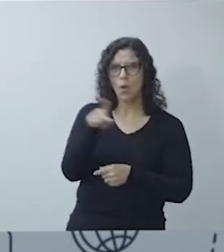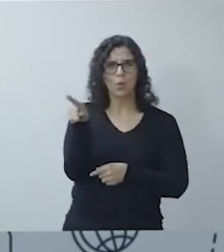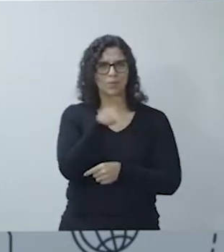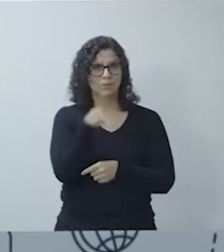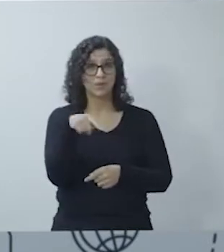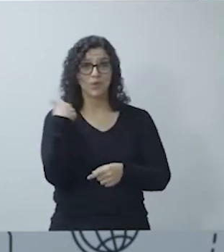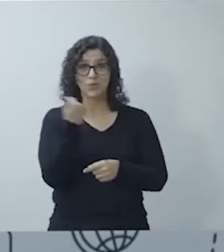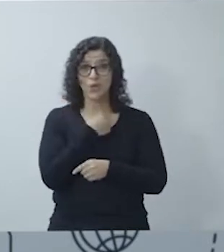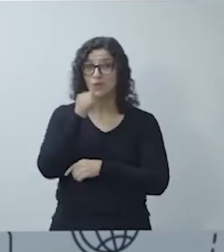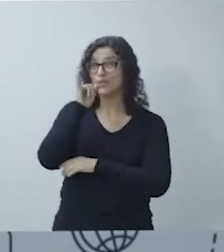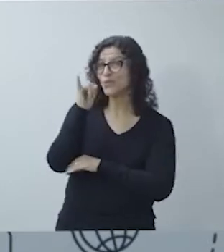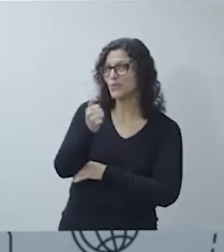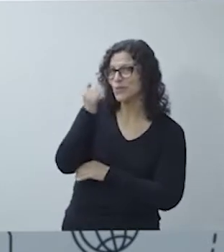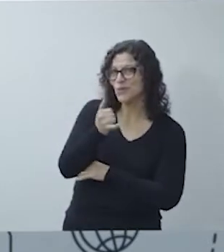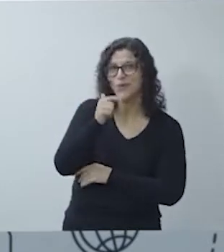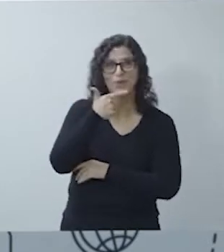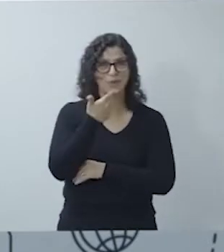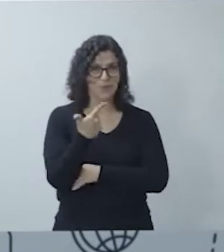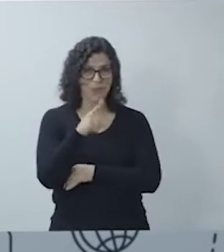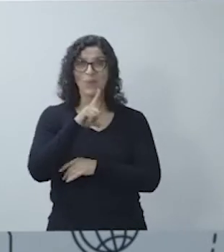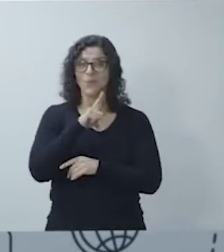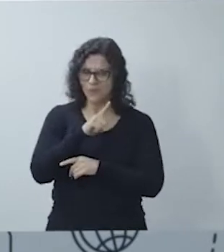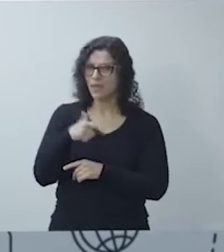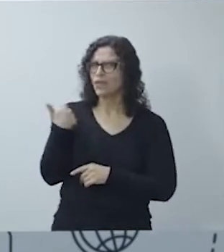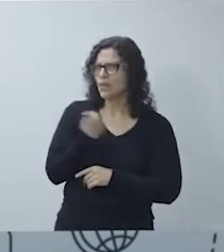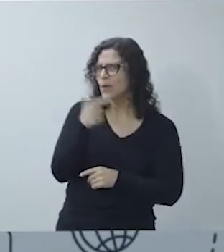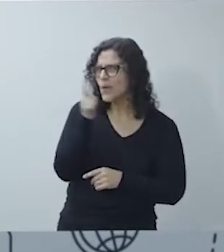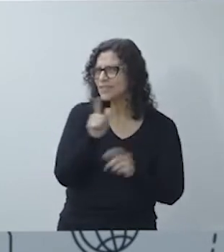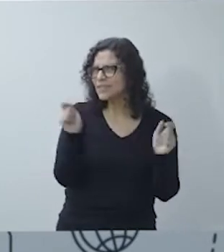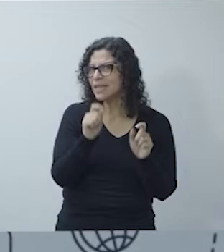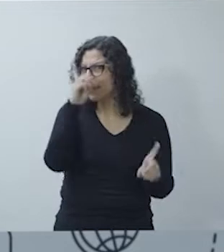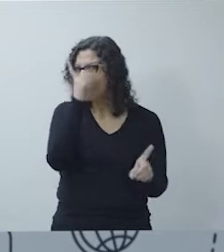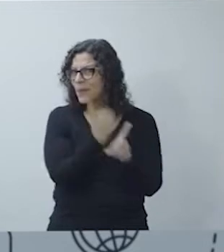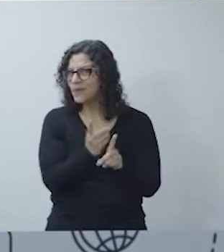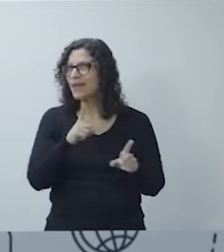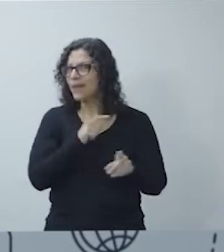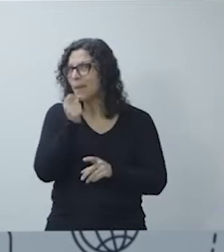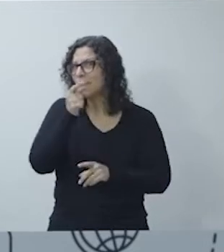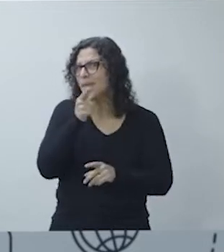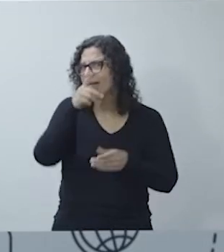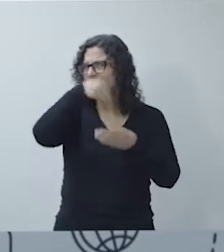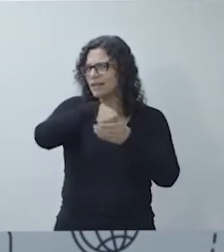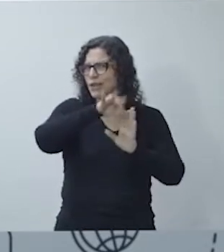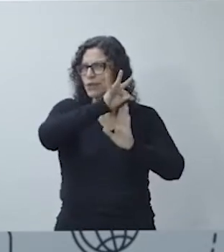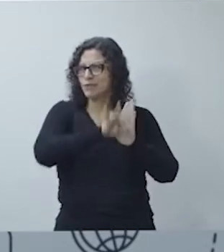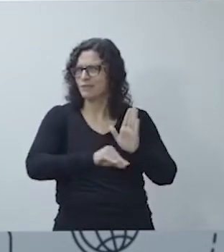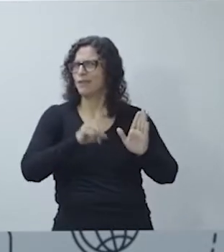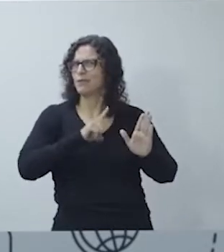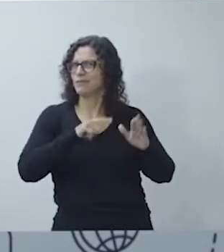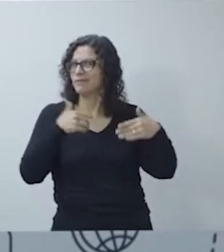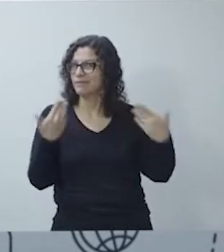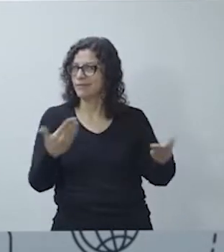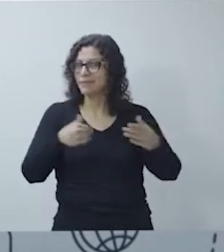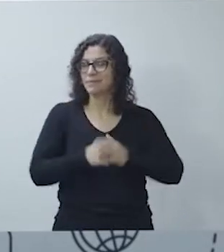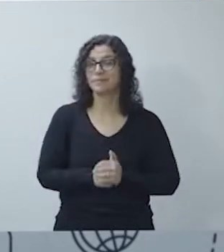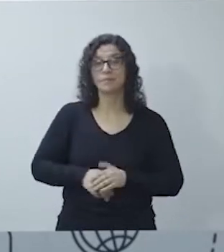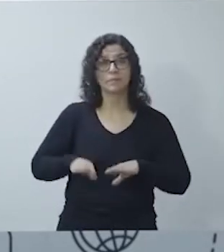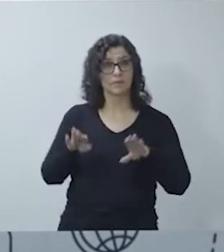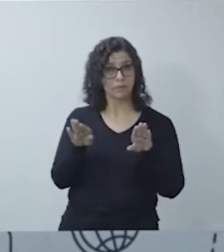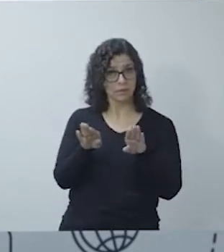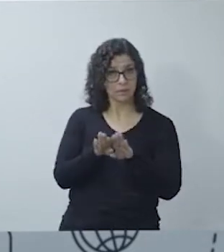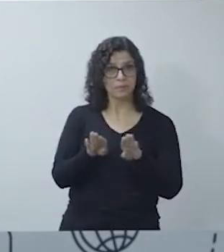a leitura de um conto de humor? Será que a gente vai conseguir encontrar o humor no conto? E